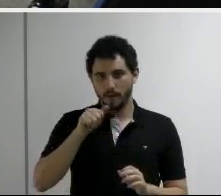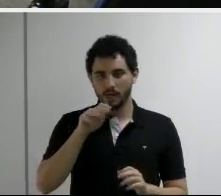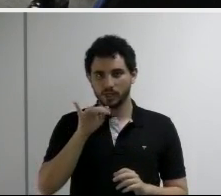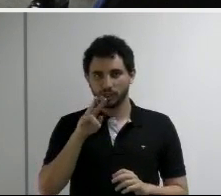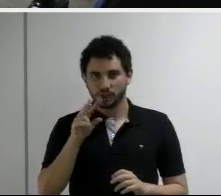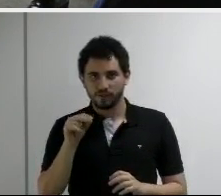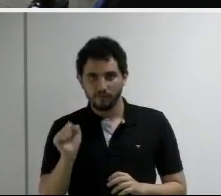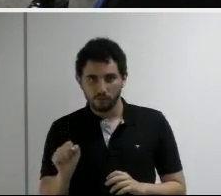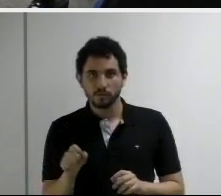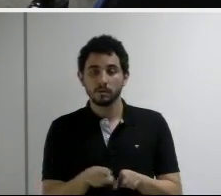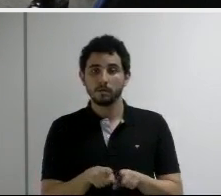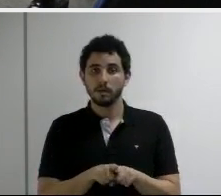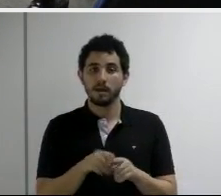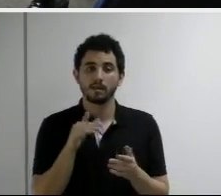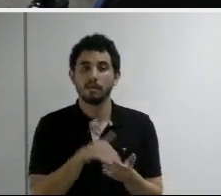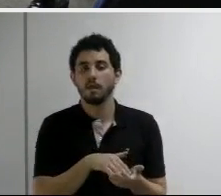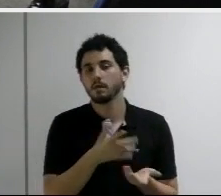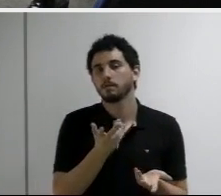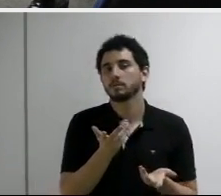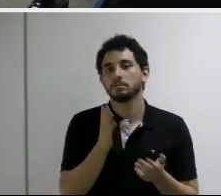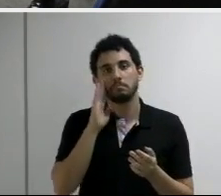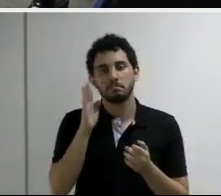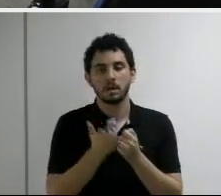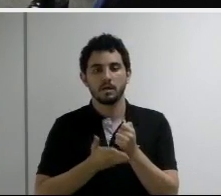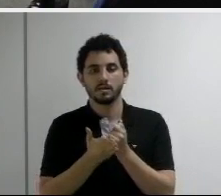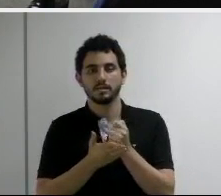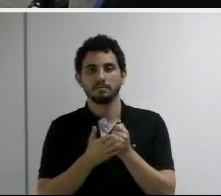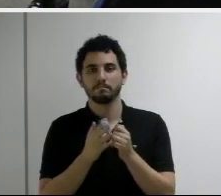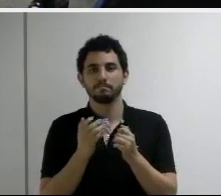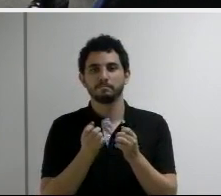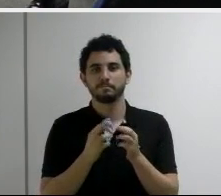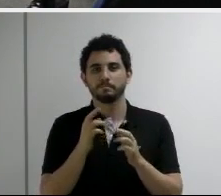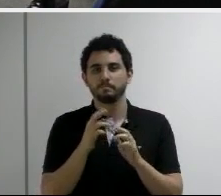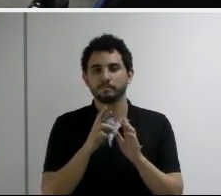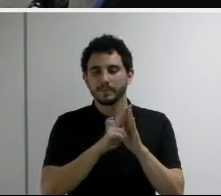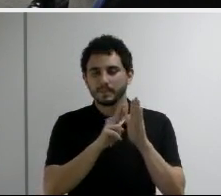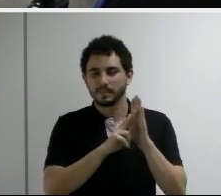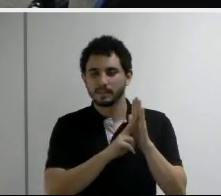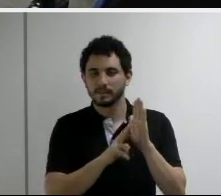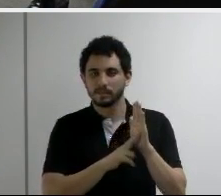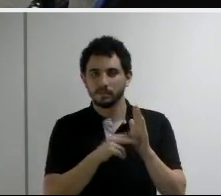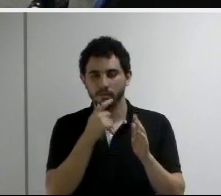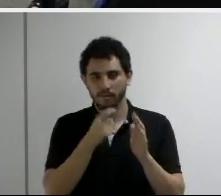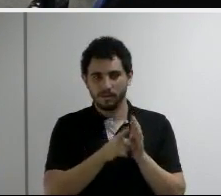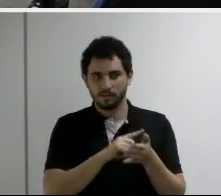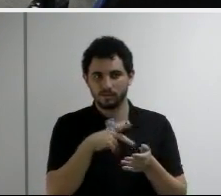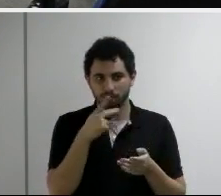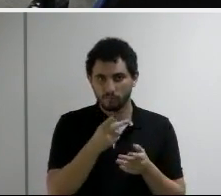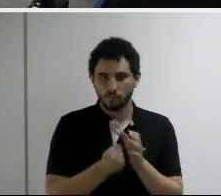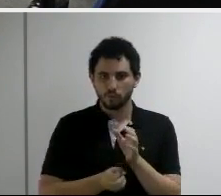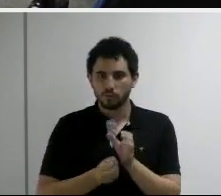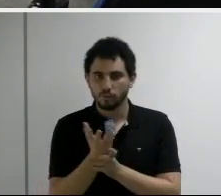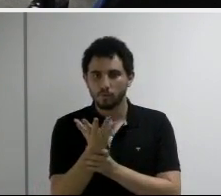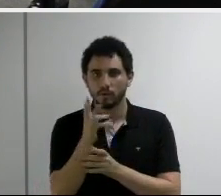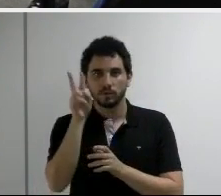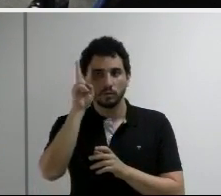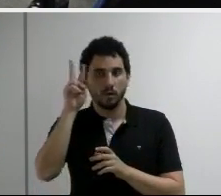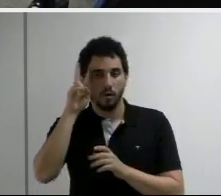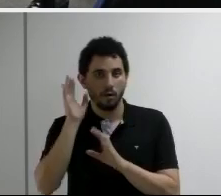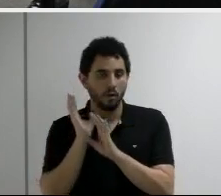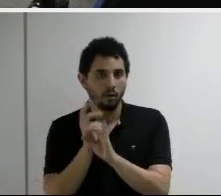normativos e até se baseando nos princípios que o Cláudio bem pontuou, construir um histórico,